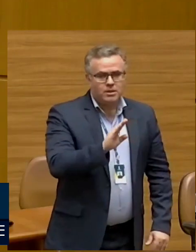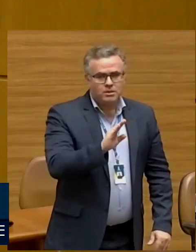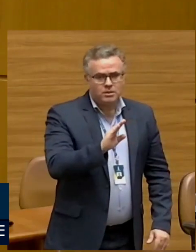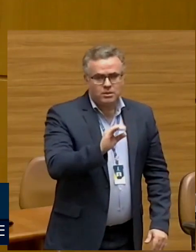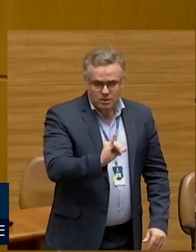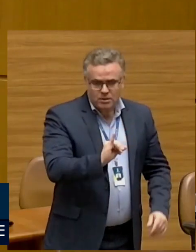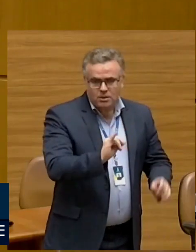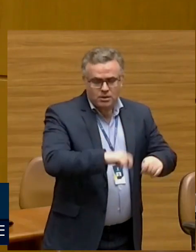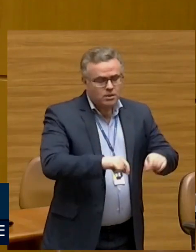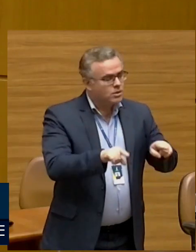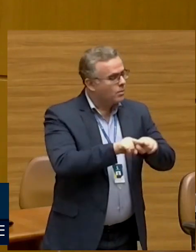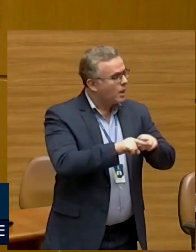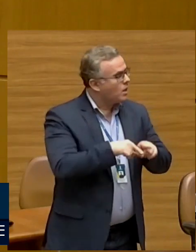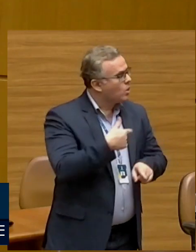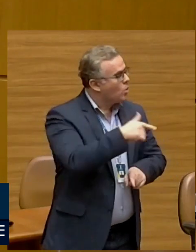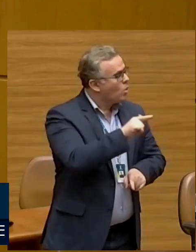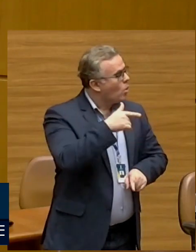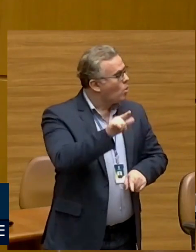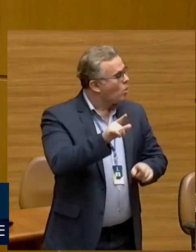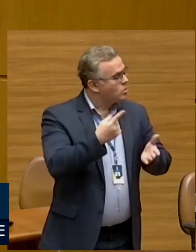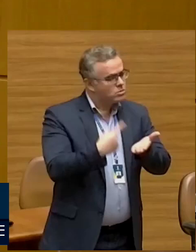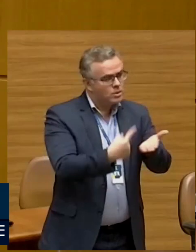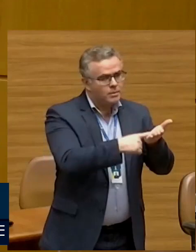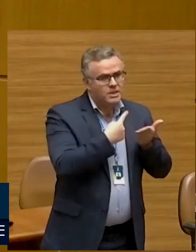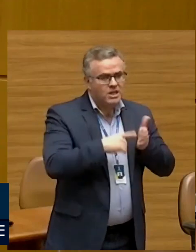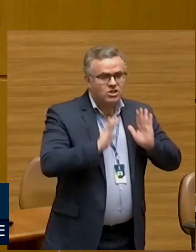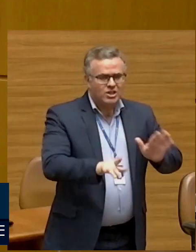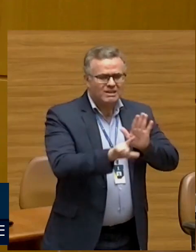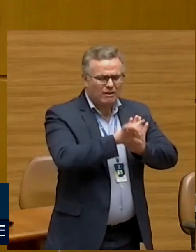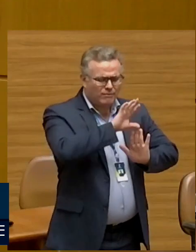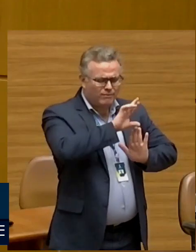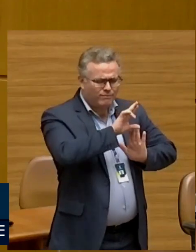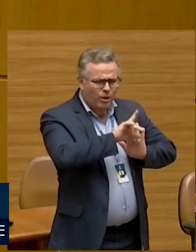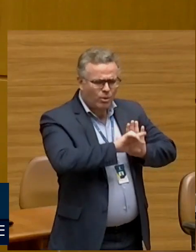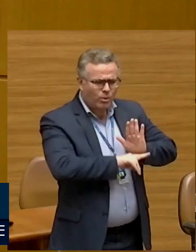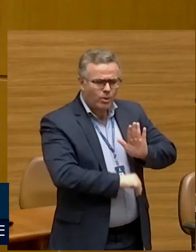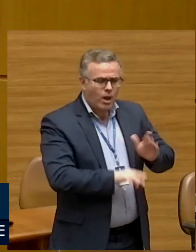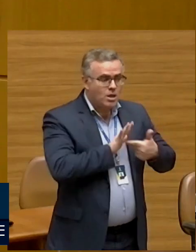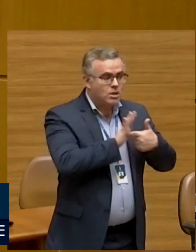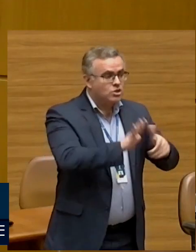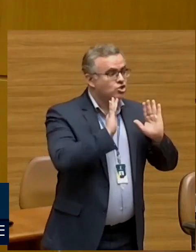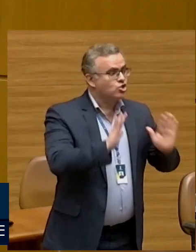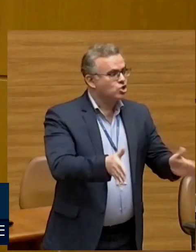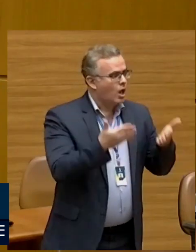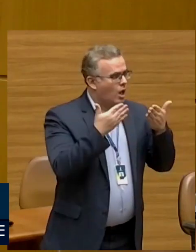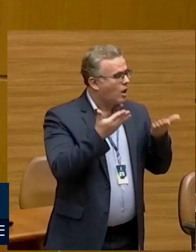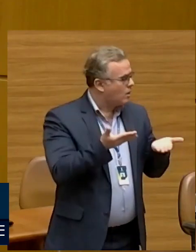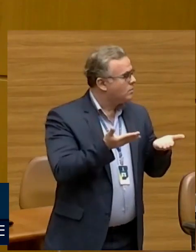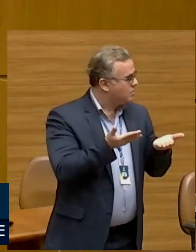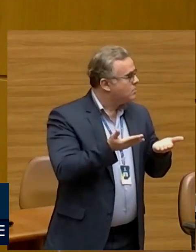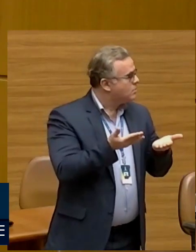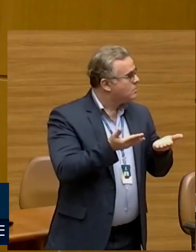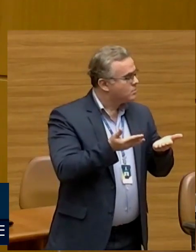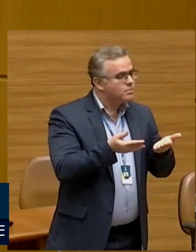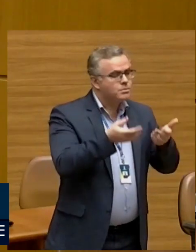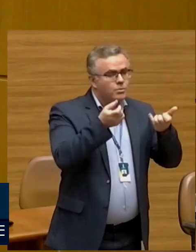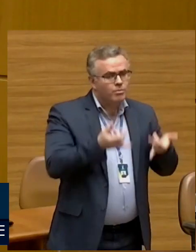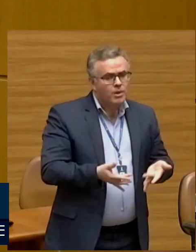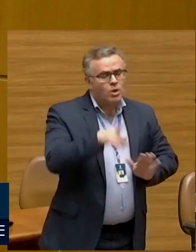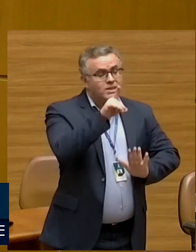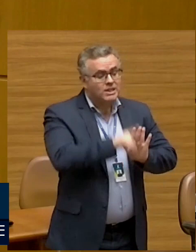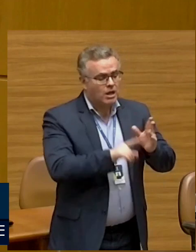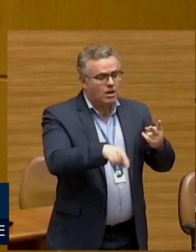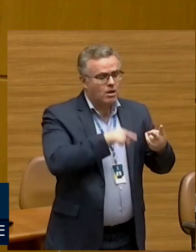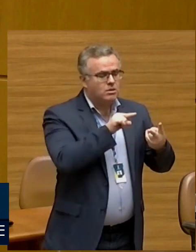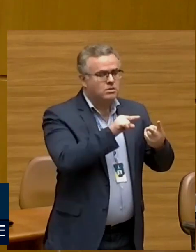e demais outras convenções que já foram muito bem colocadas pelos que me precederam a respeito do direito